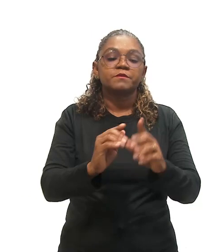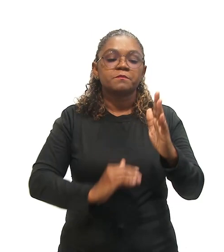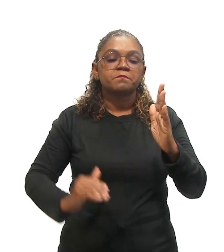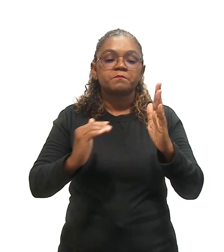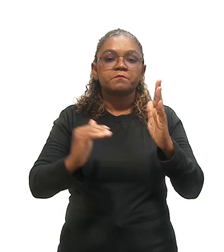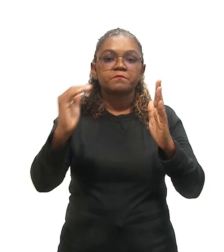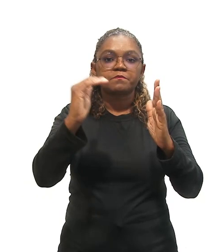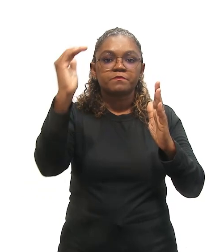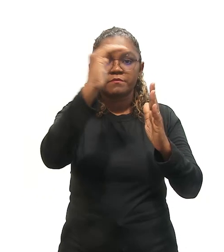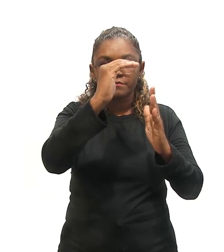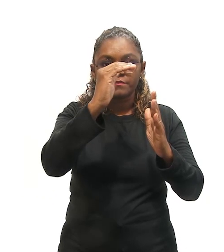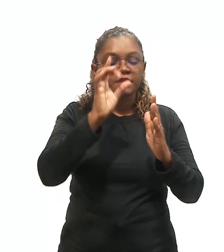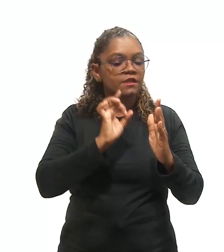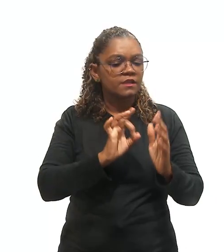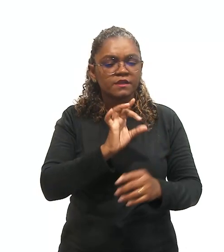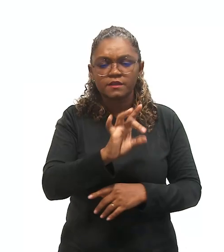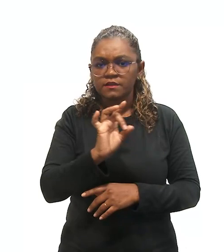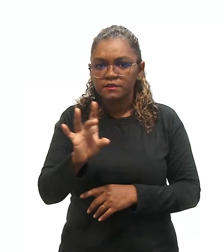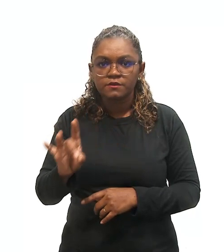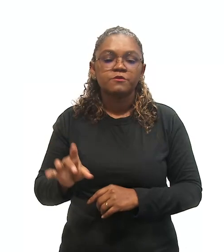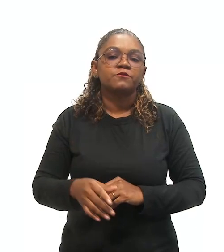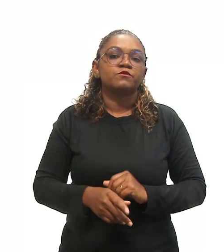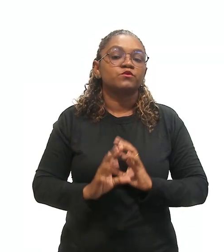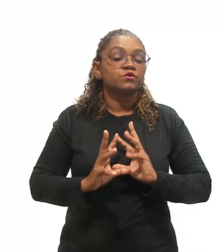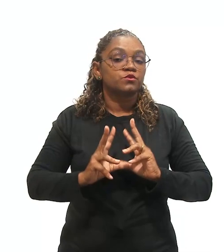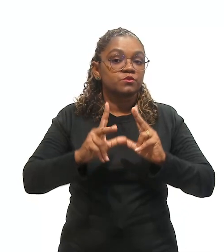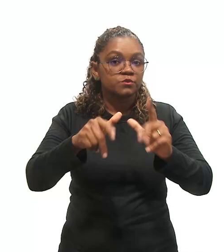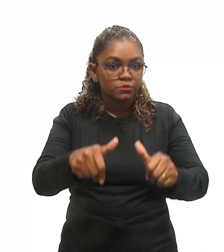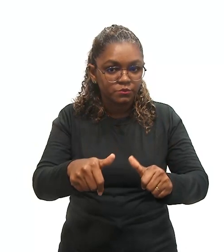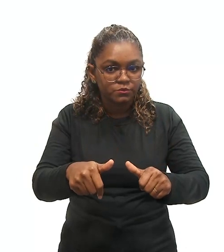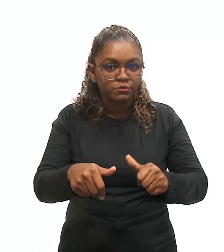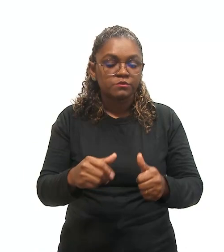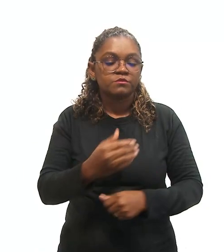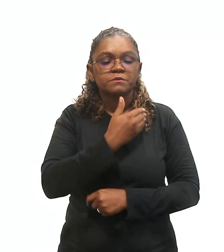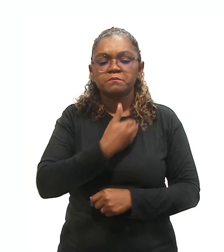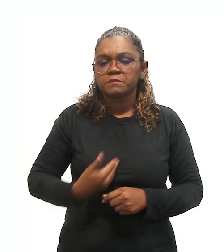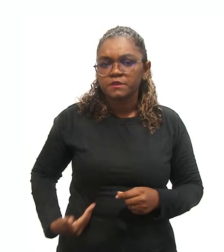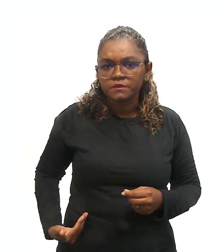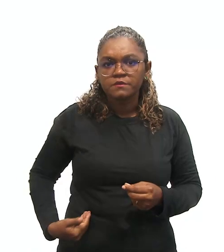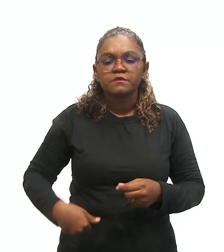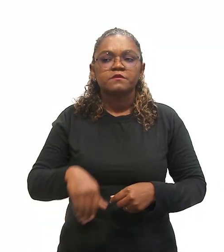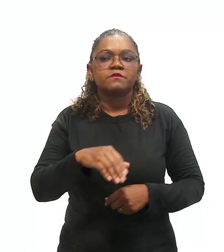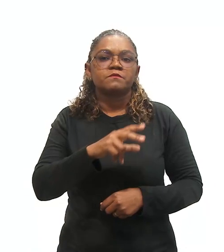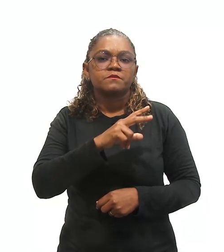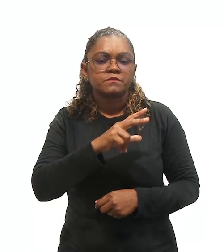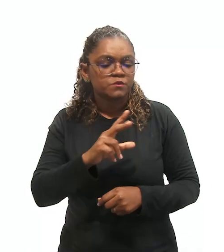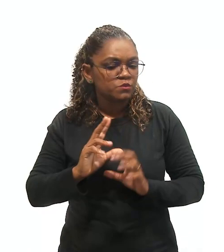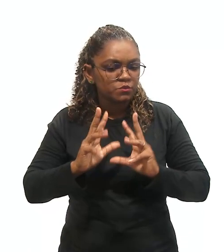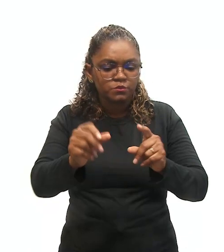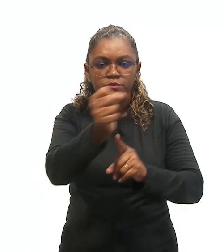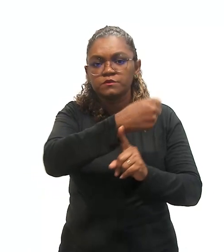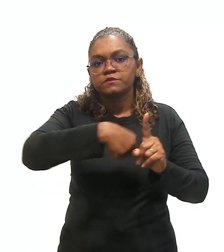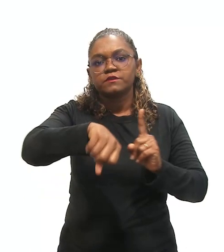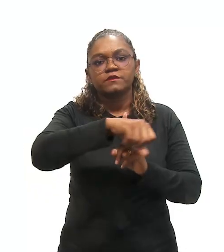e autarquias, fundações, fundos especiais, empresas públicas e sociedades da economia